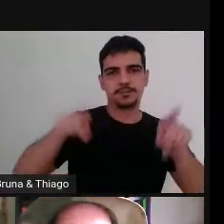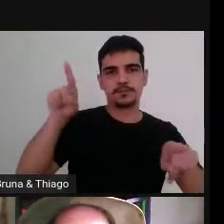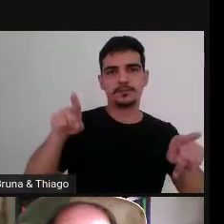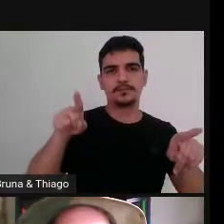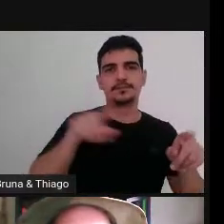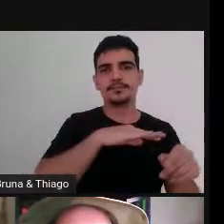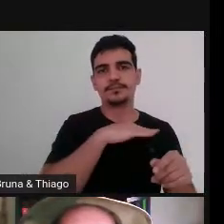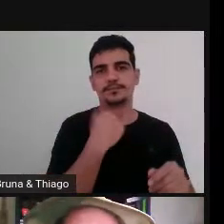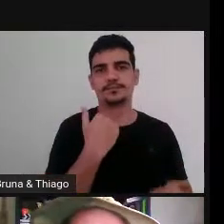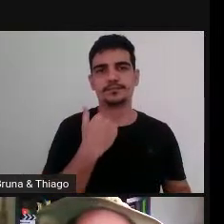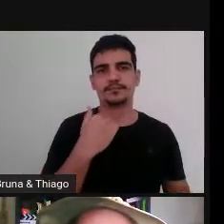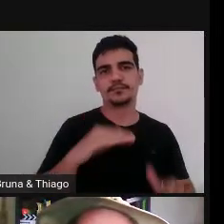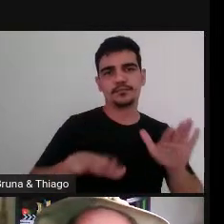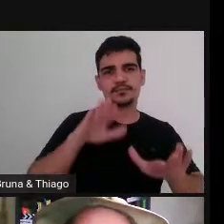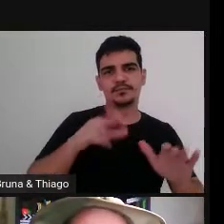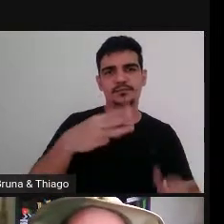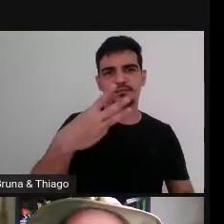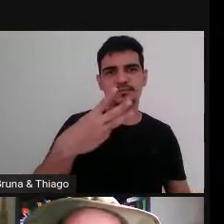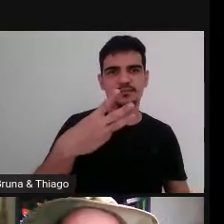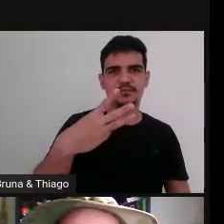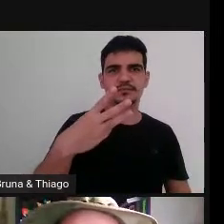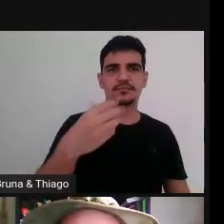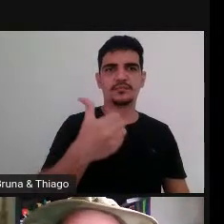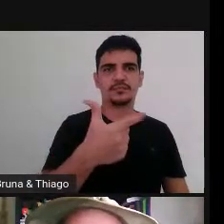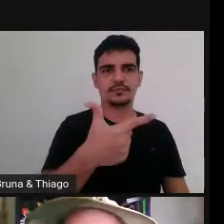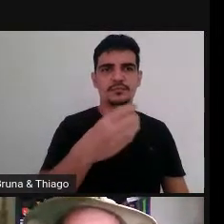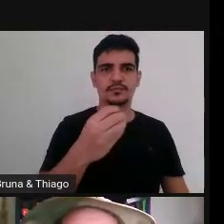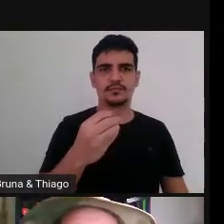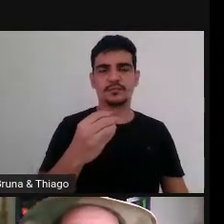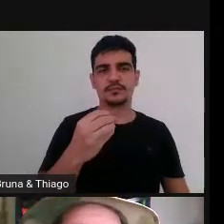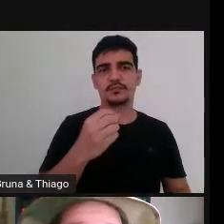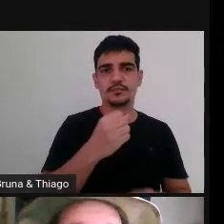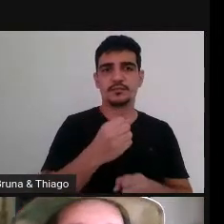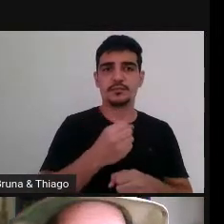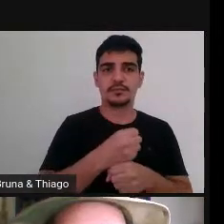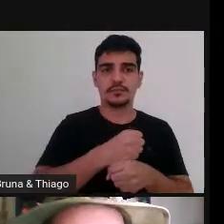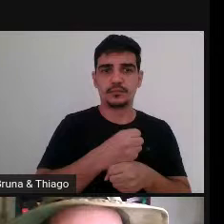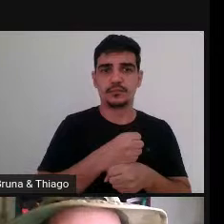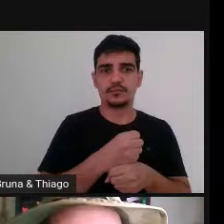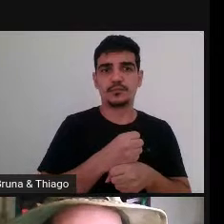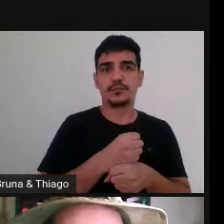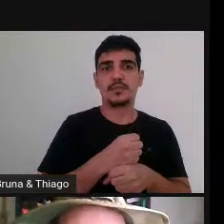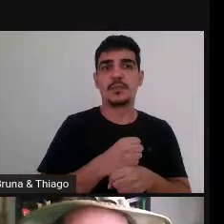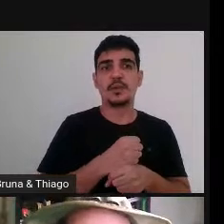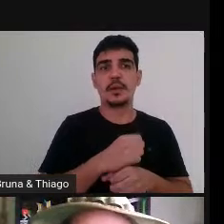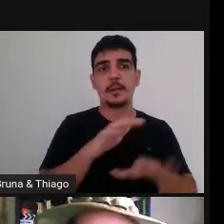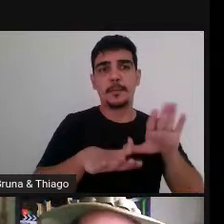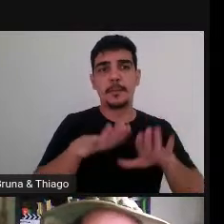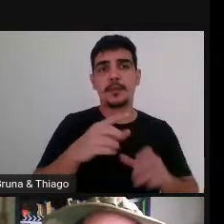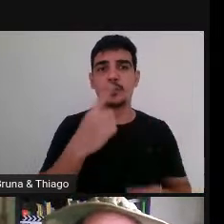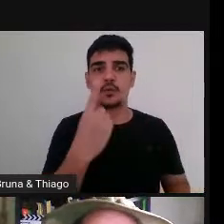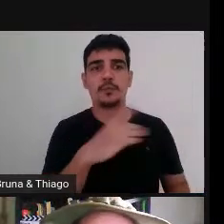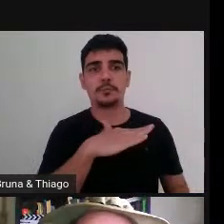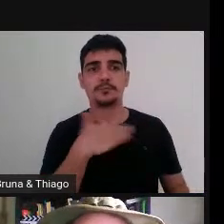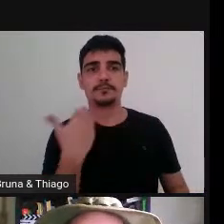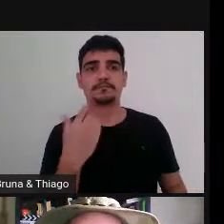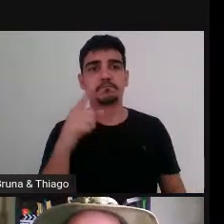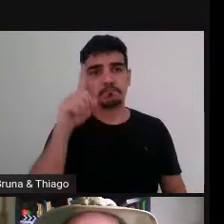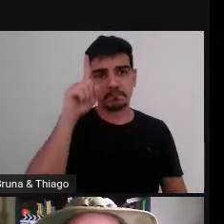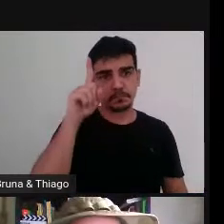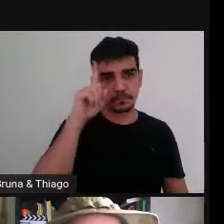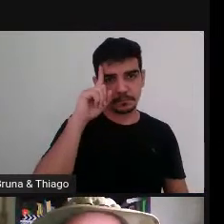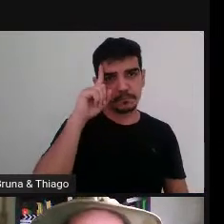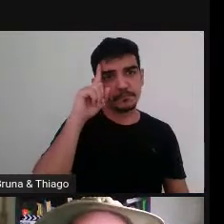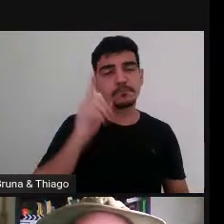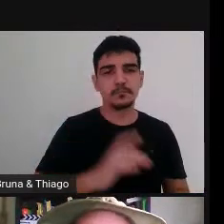de 320 até 350 óbitos por ano. Isso é quase um óbito por dia. É, se a gente comparar com outros